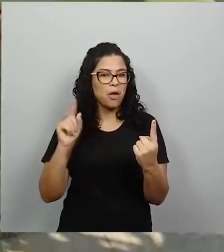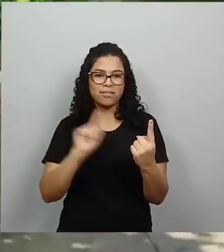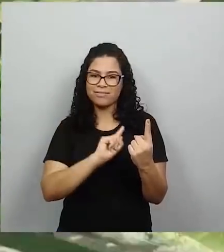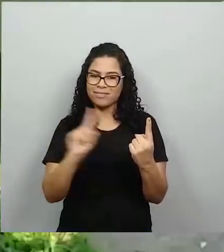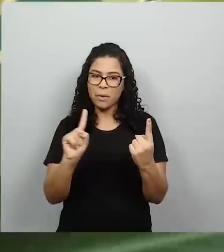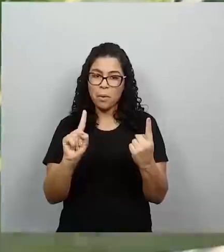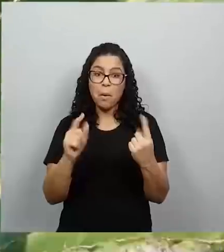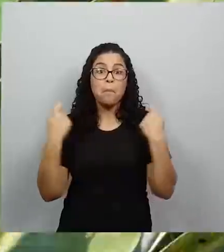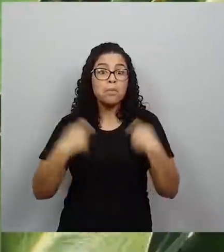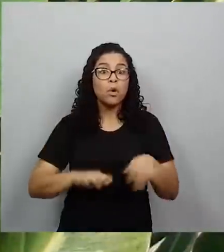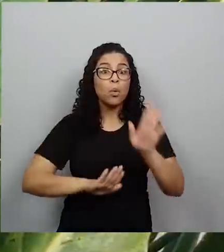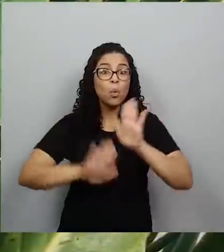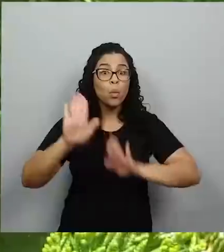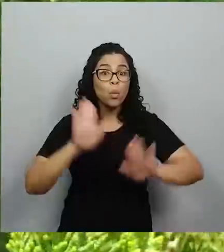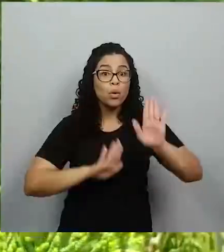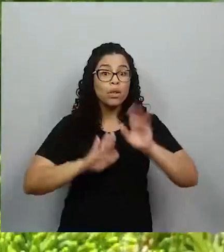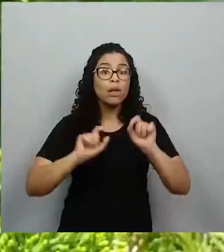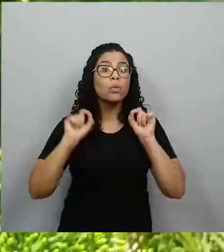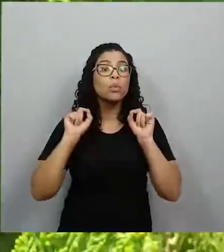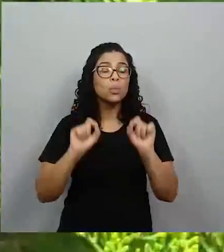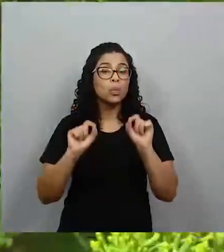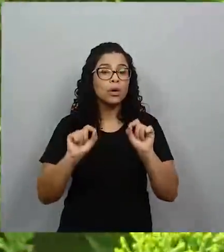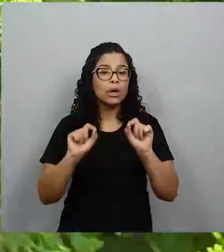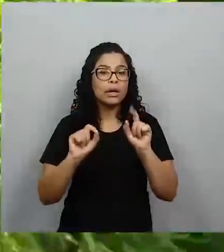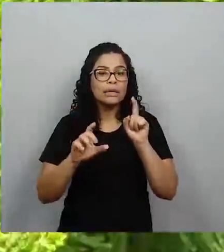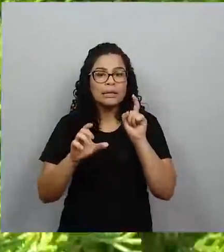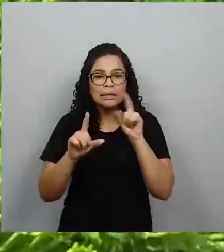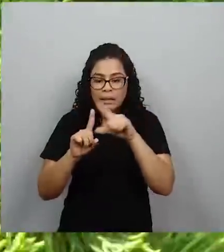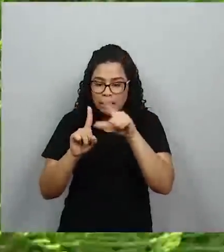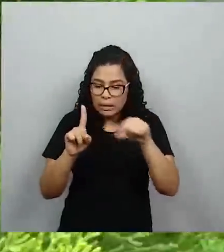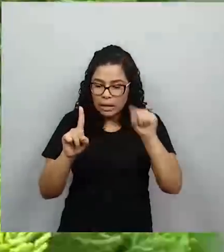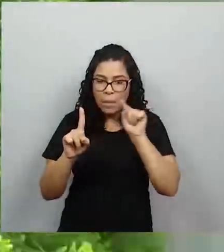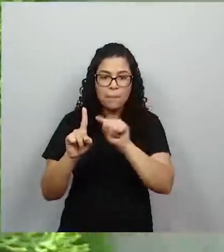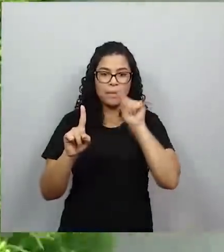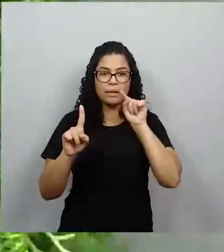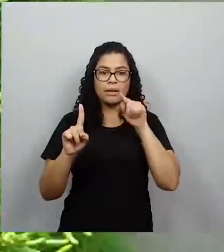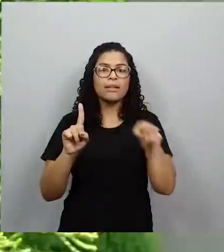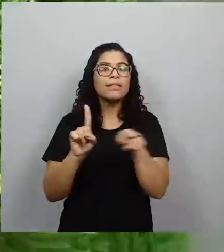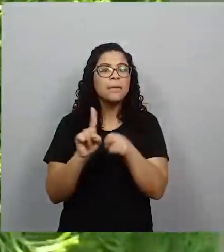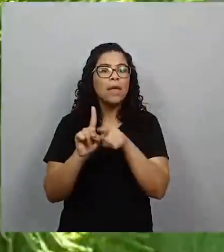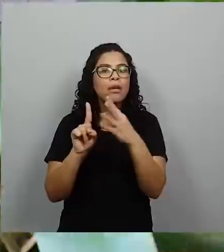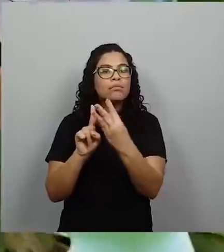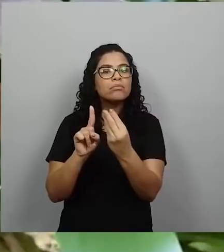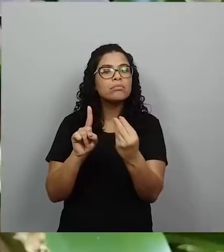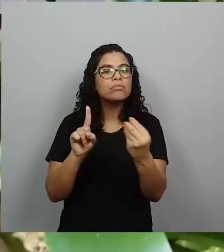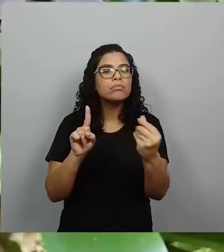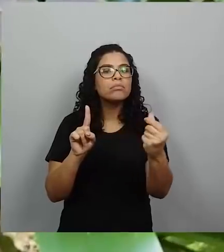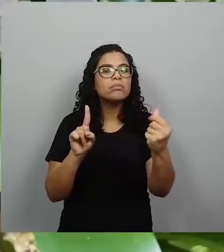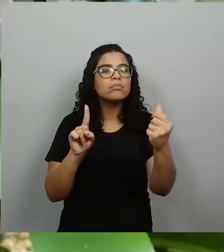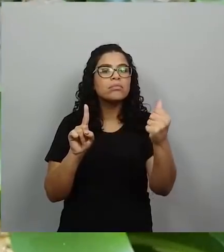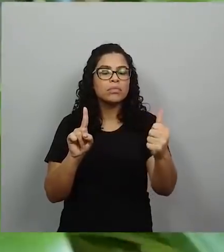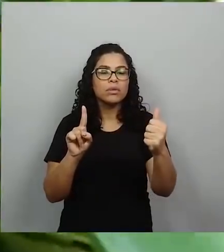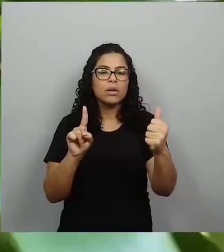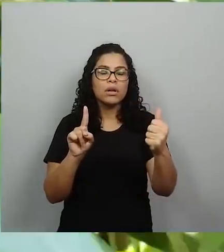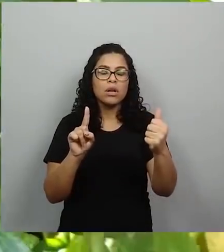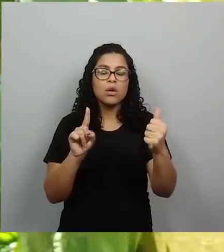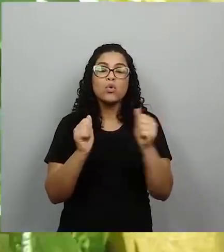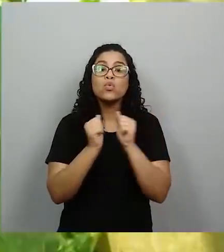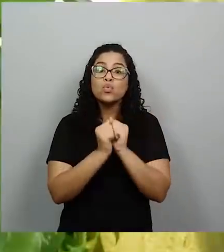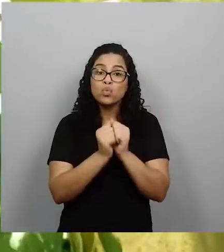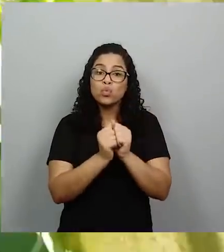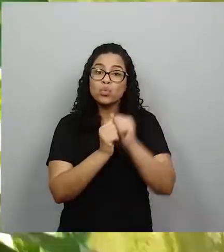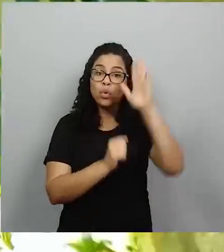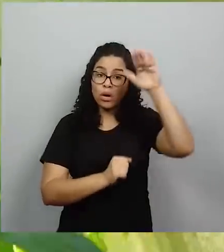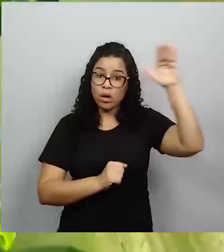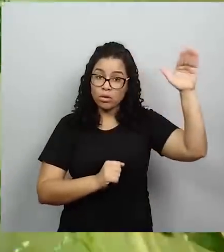tomar cuidado com espinhos, plantas leitosas, por isso é sempre bom ter a presença de um adulto que saiba o nome das